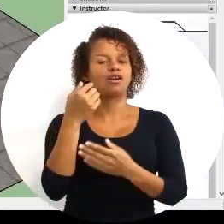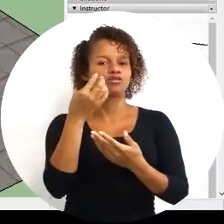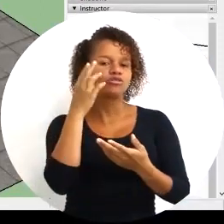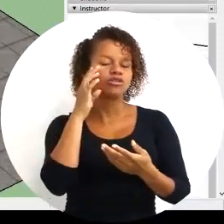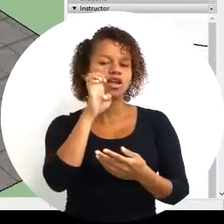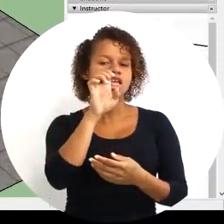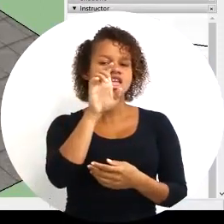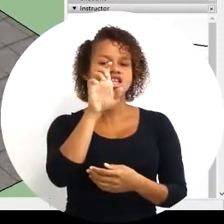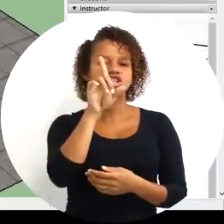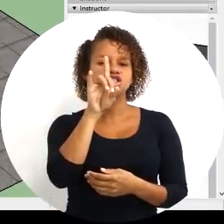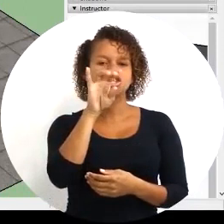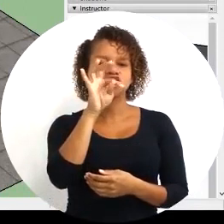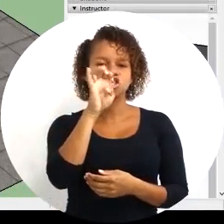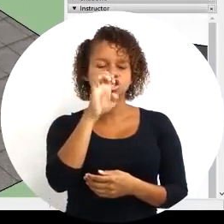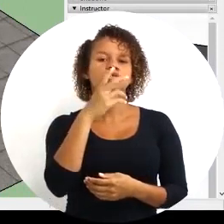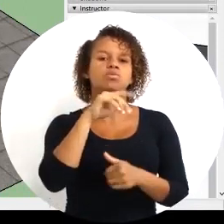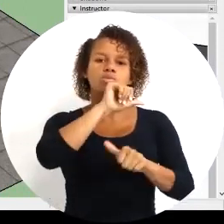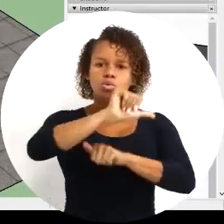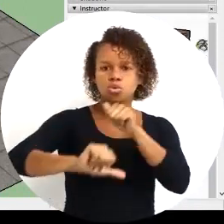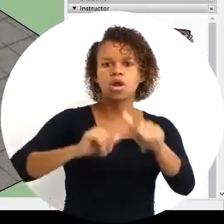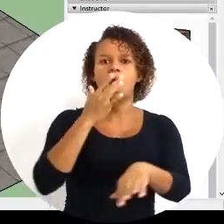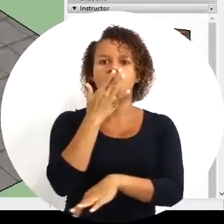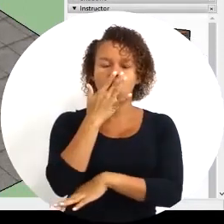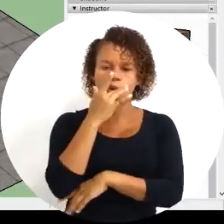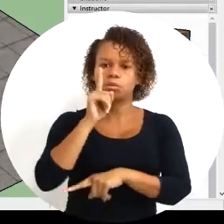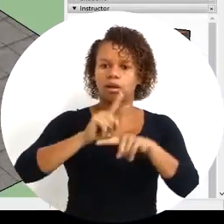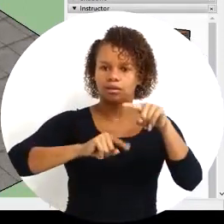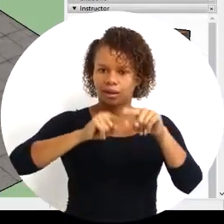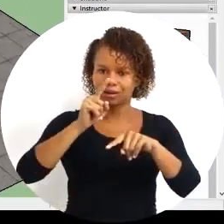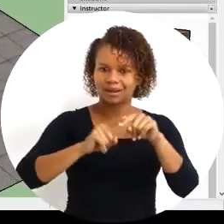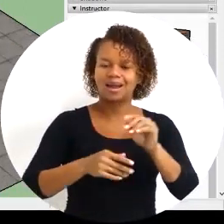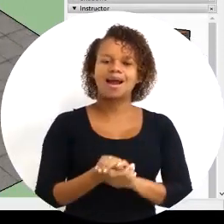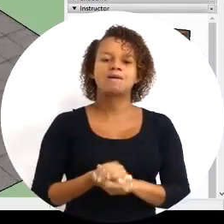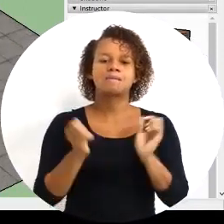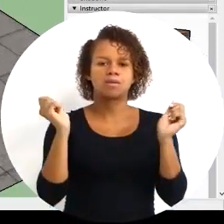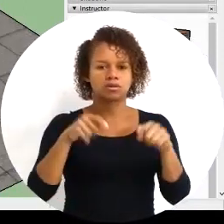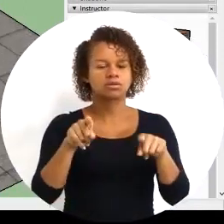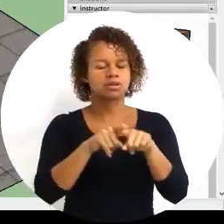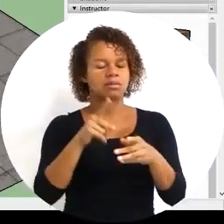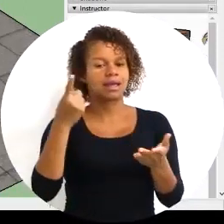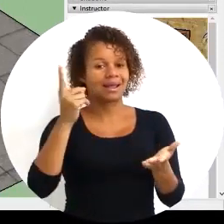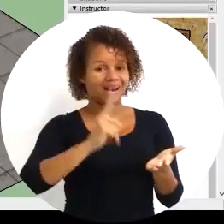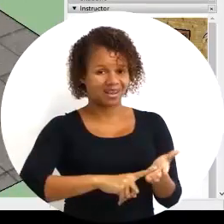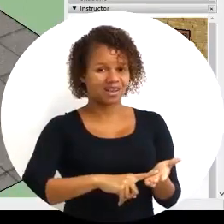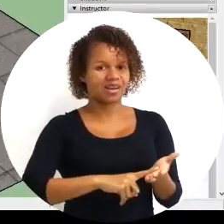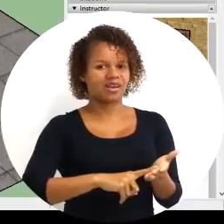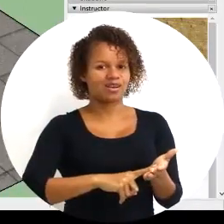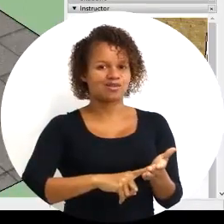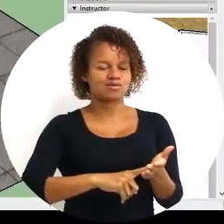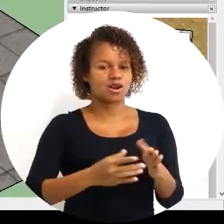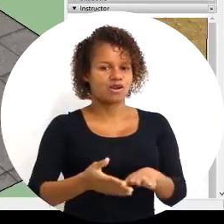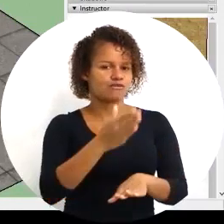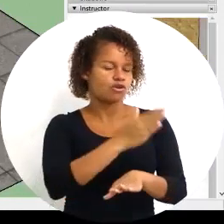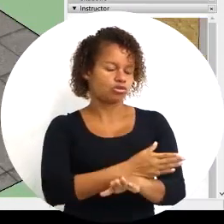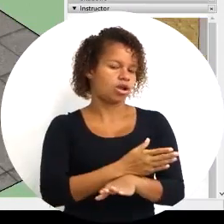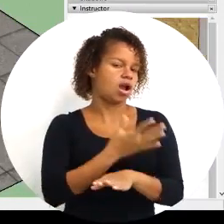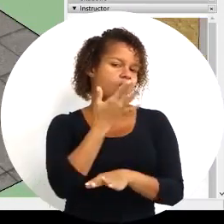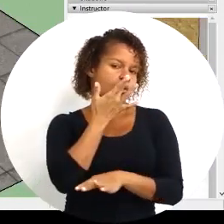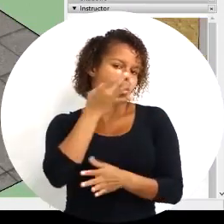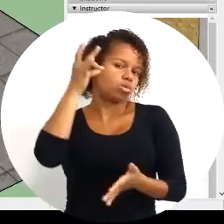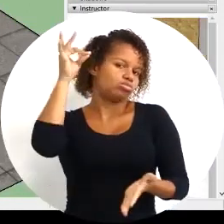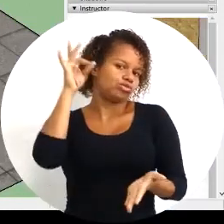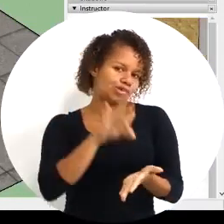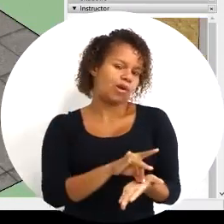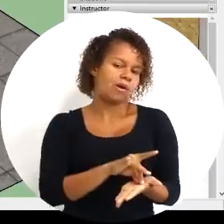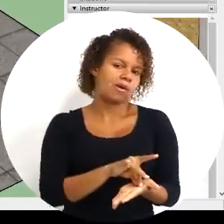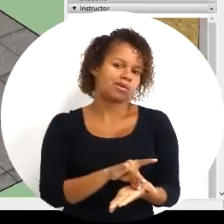aba Edit eu consigo alterar a cor desse material. Posso clicar para resetar, ou seja, voltar na